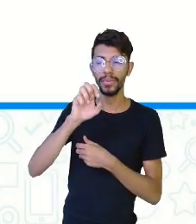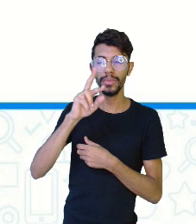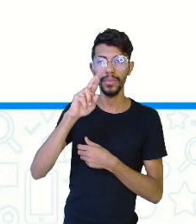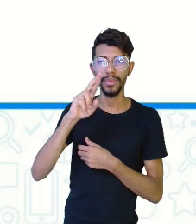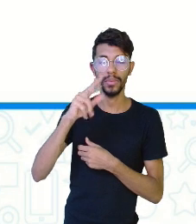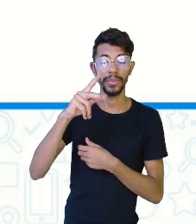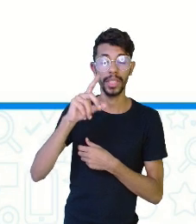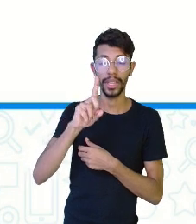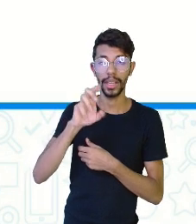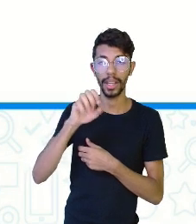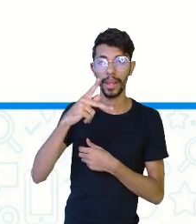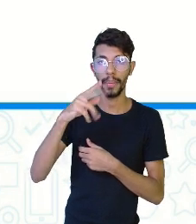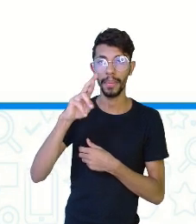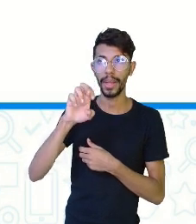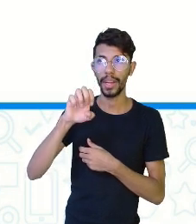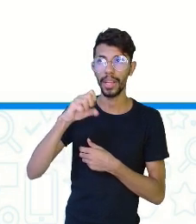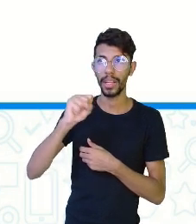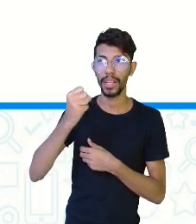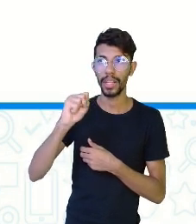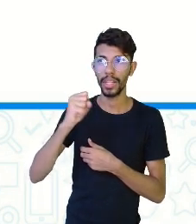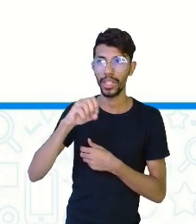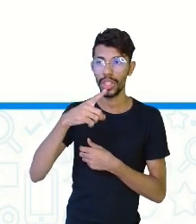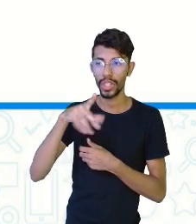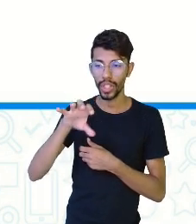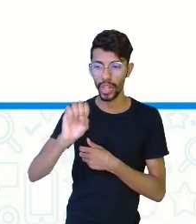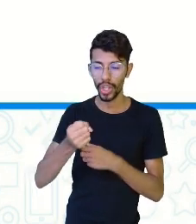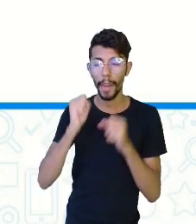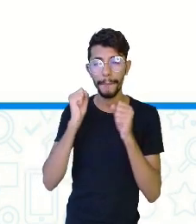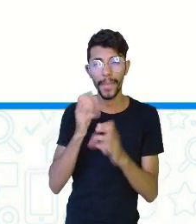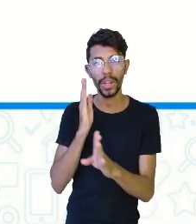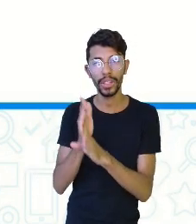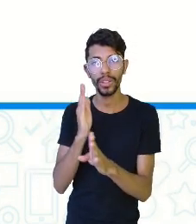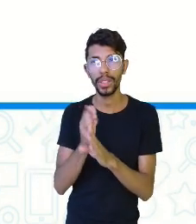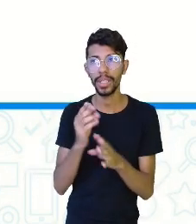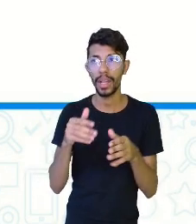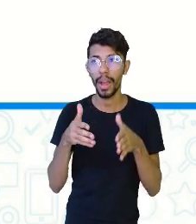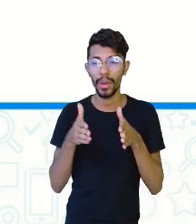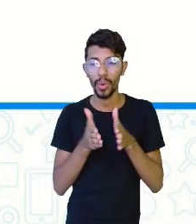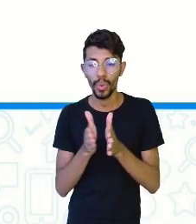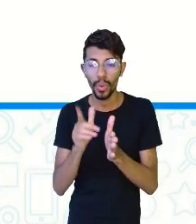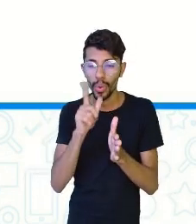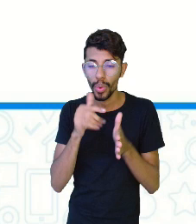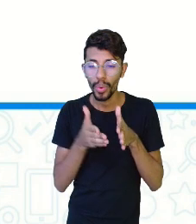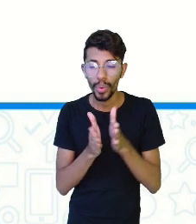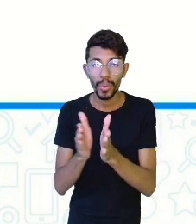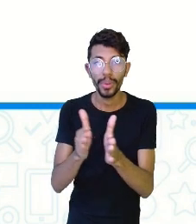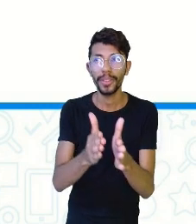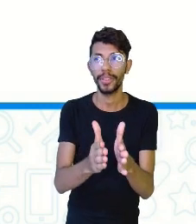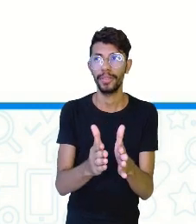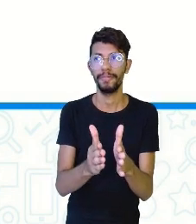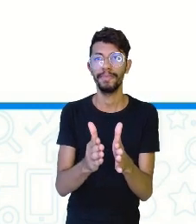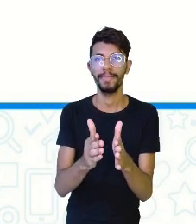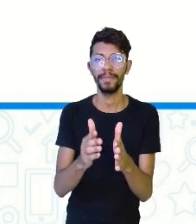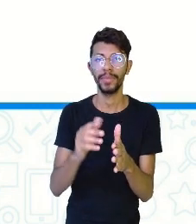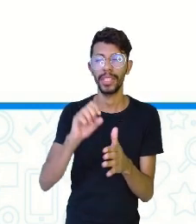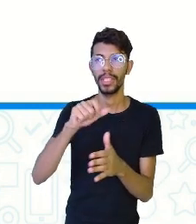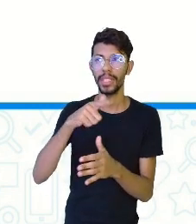ser encontradas ao longo do Vale do Rio São Francisco, sendo conhecidas como